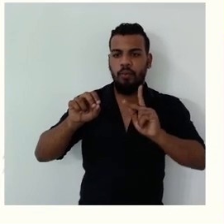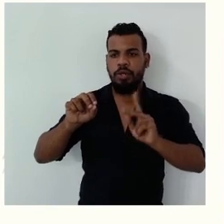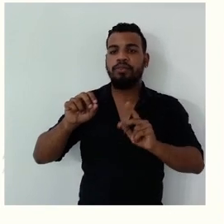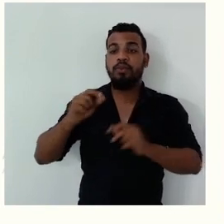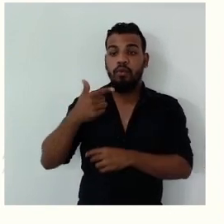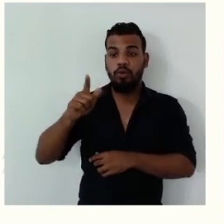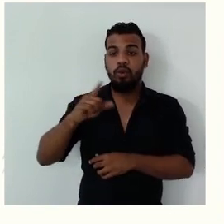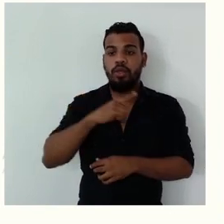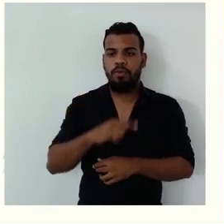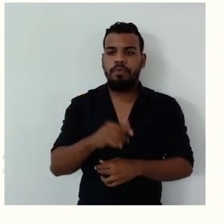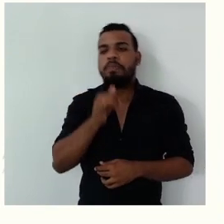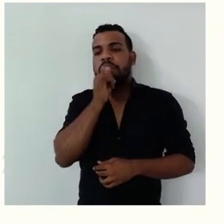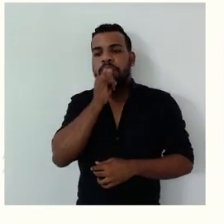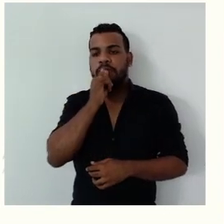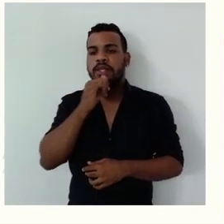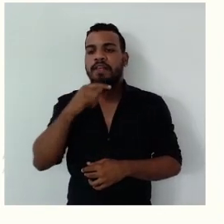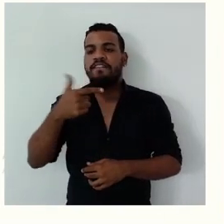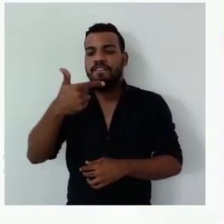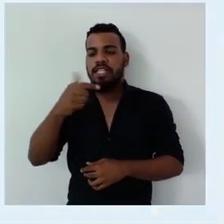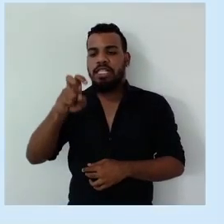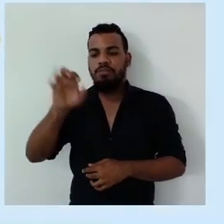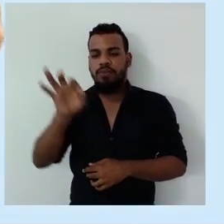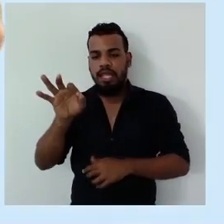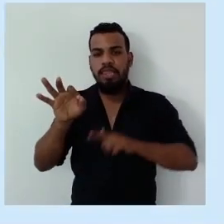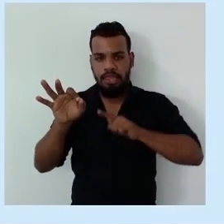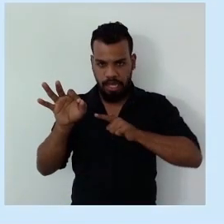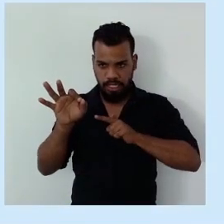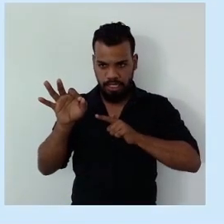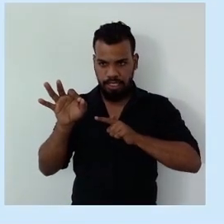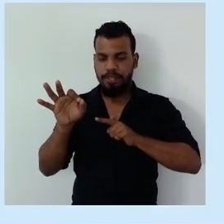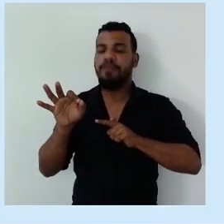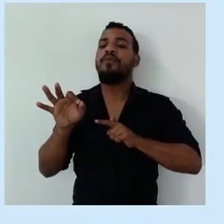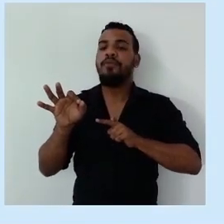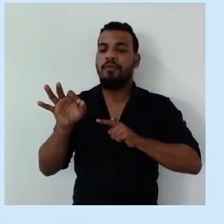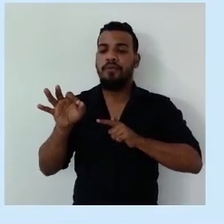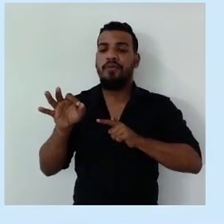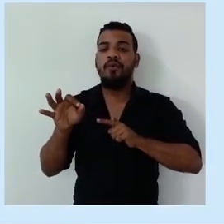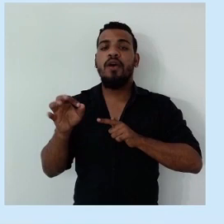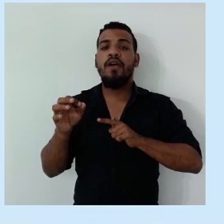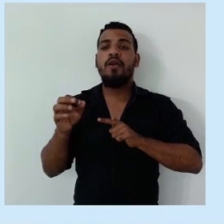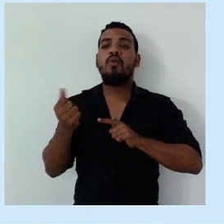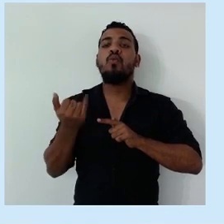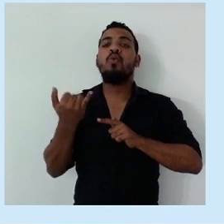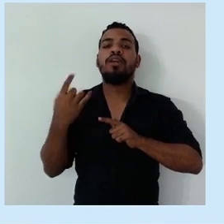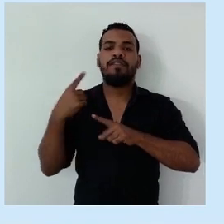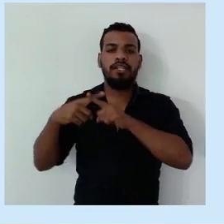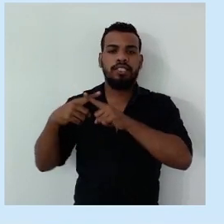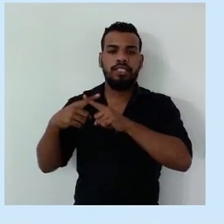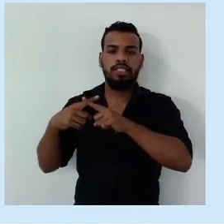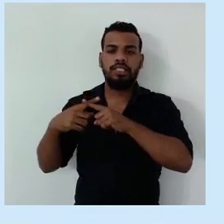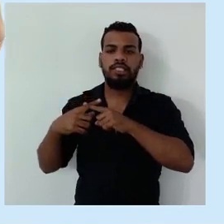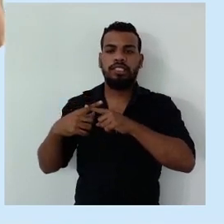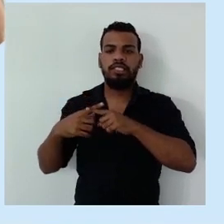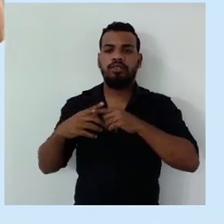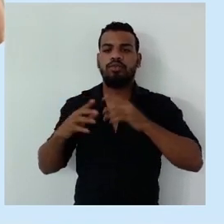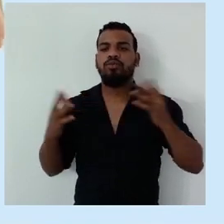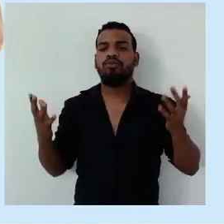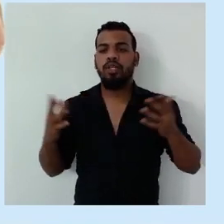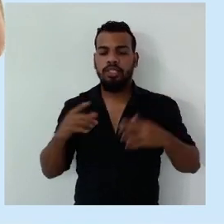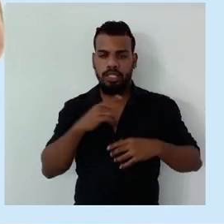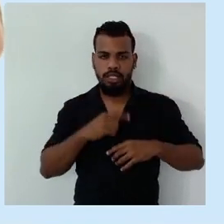Se tem 25%, é quantos? Veja, se tem 25%, nós